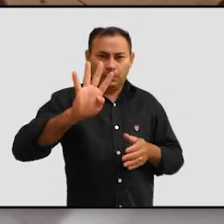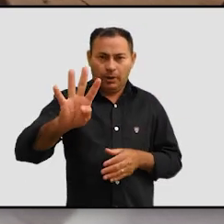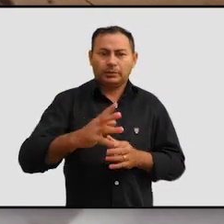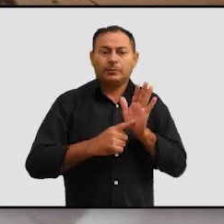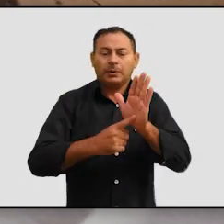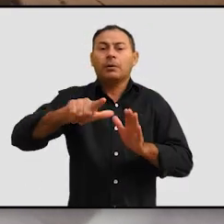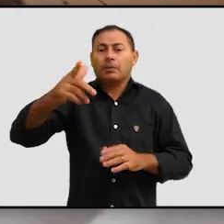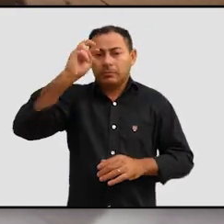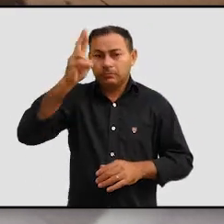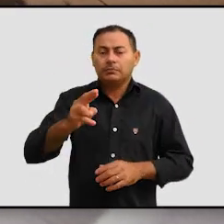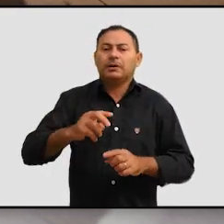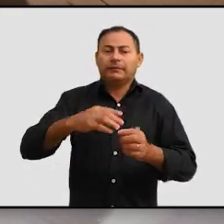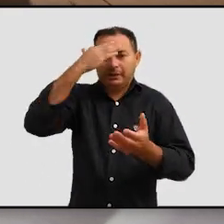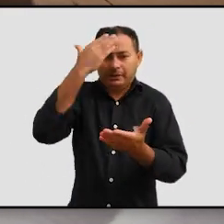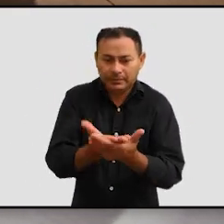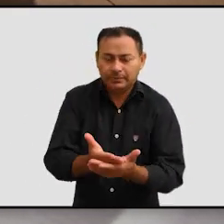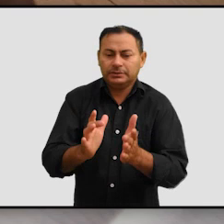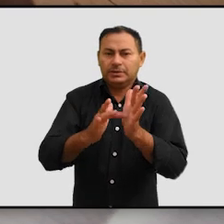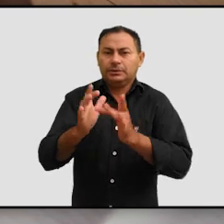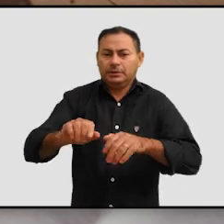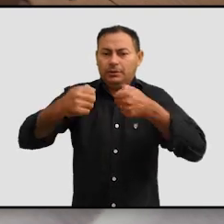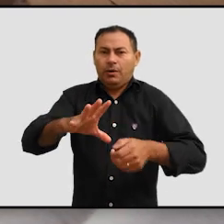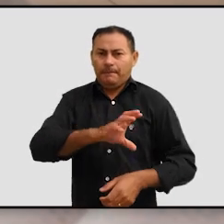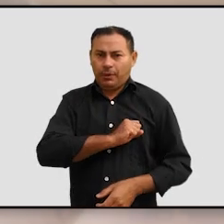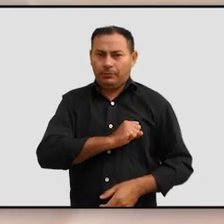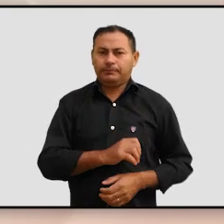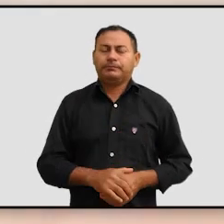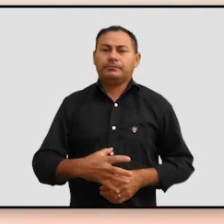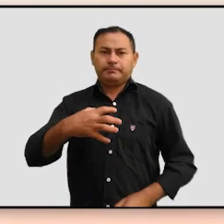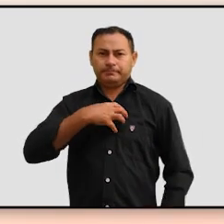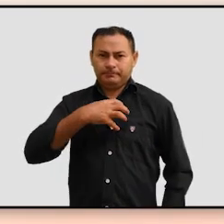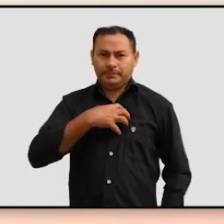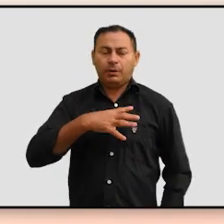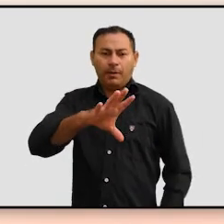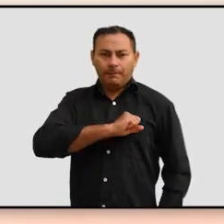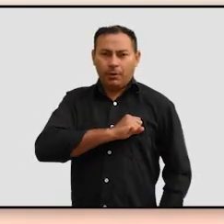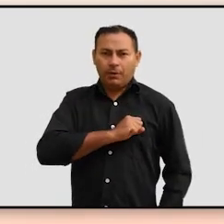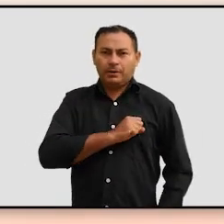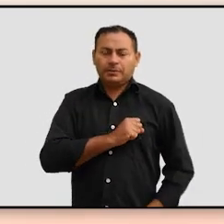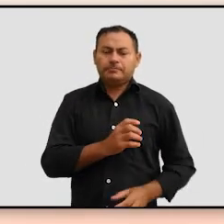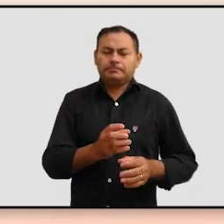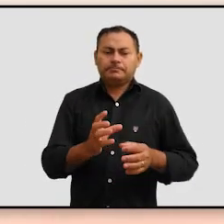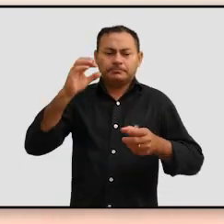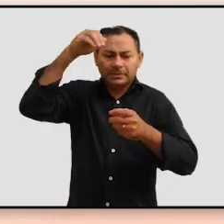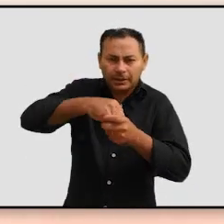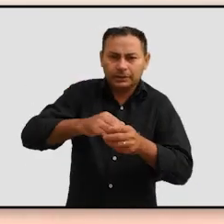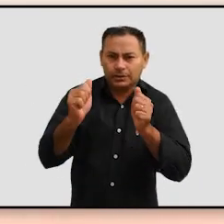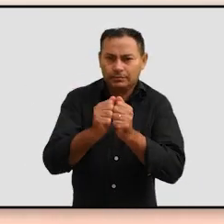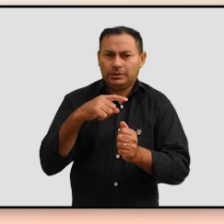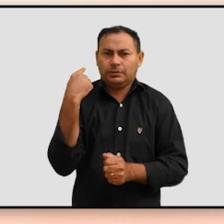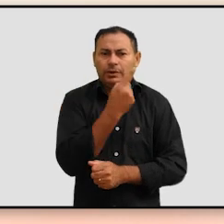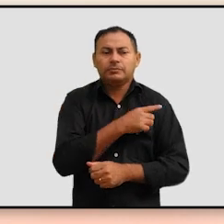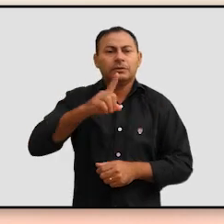mostra outra razão por que devemos confessar o valor que Jesus deu ao amor. Dessa forma, o amor está aperfeiçoado